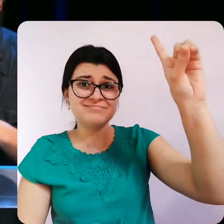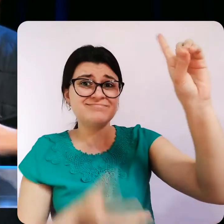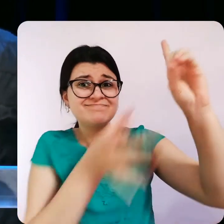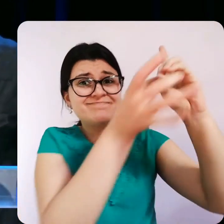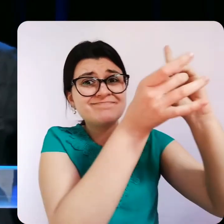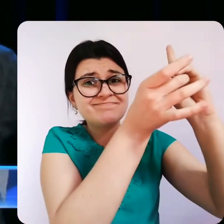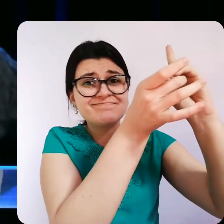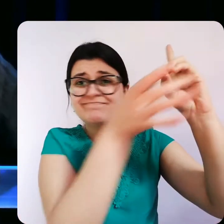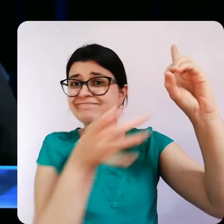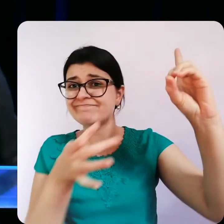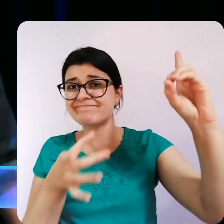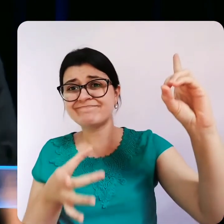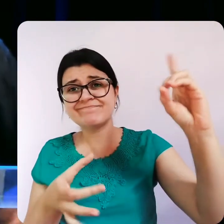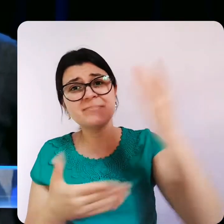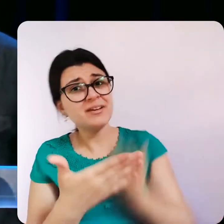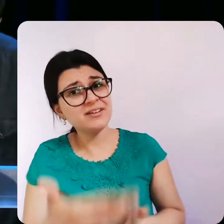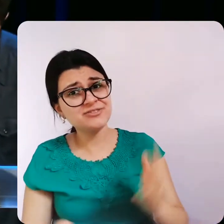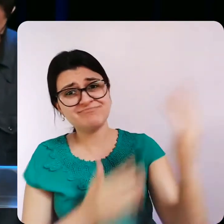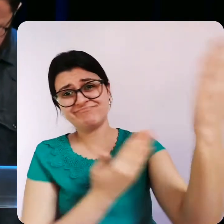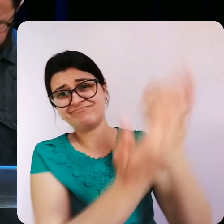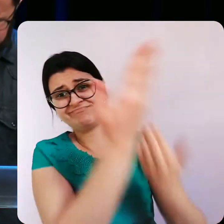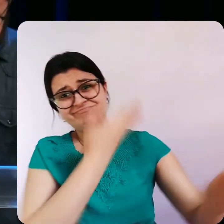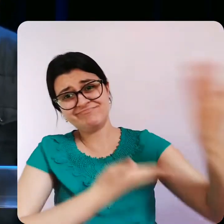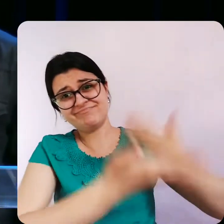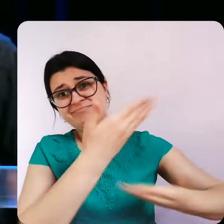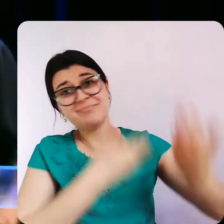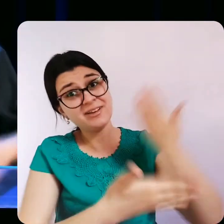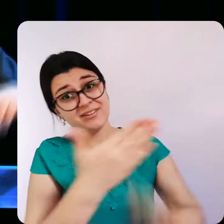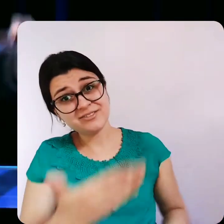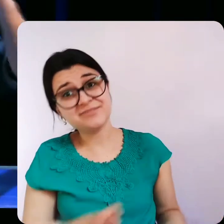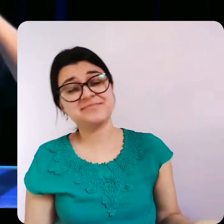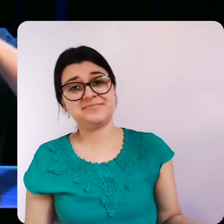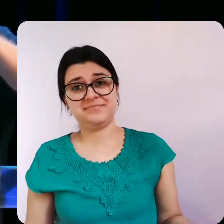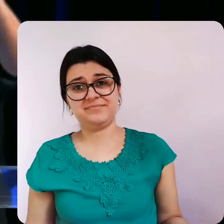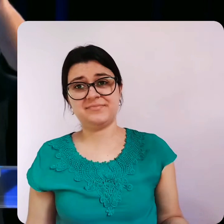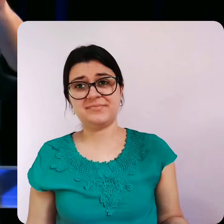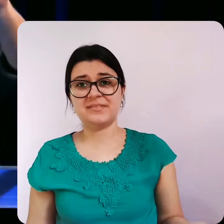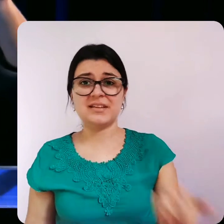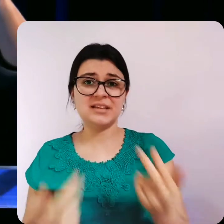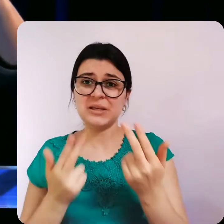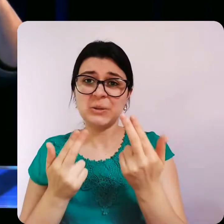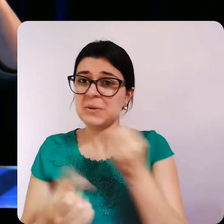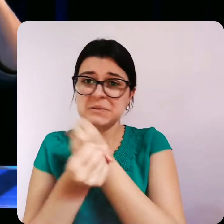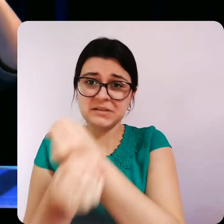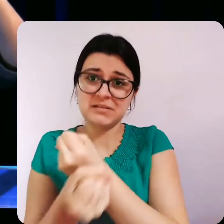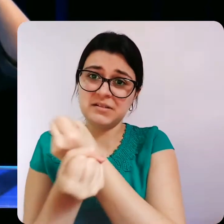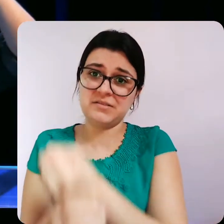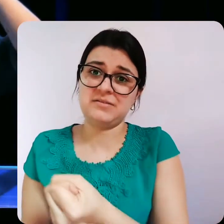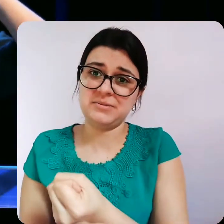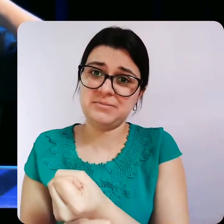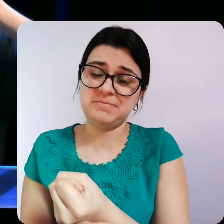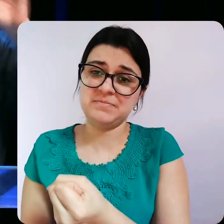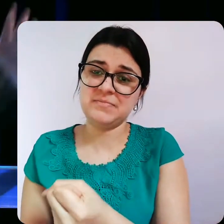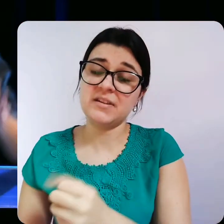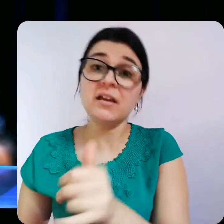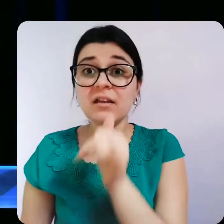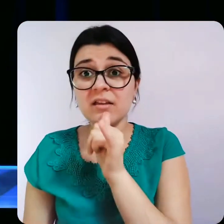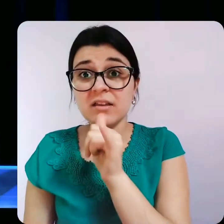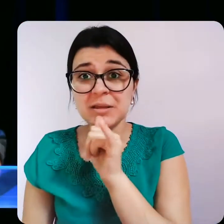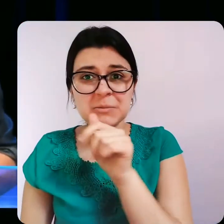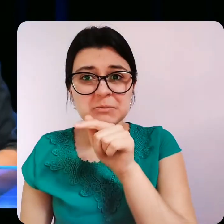mundo. Nós somos escravos, escravos espirituais. Mesmo que você nunca tenha ouvido falar da Bíblia, não estou falando que